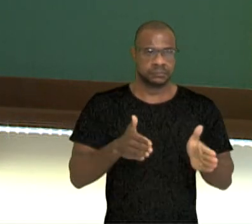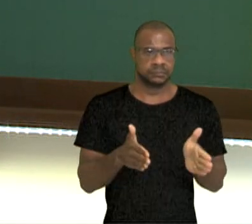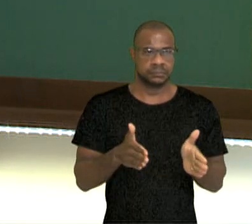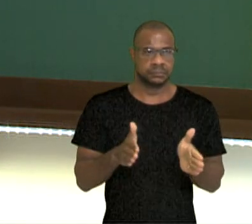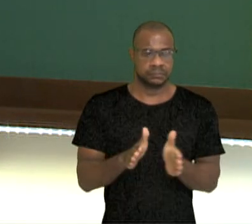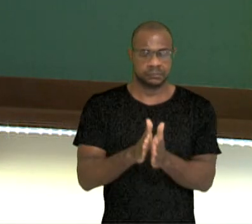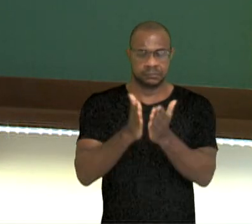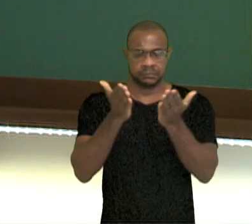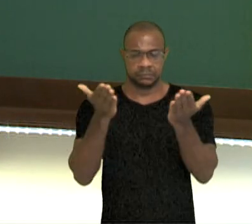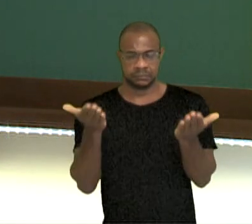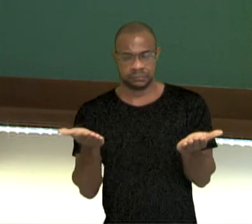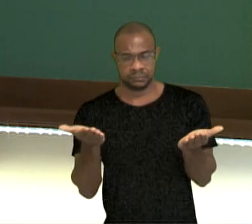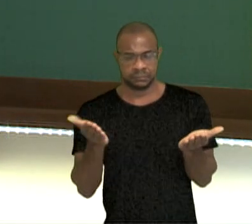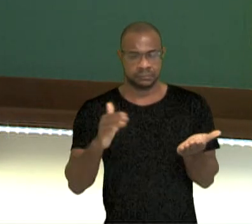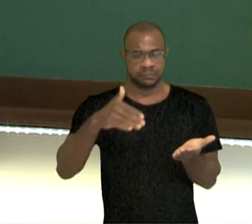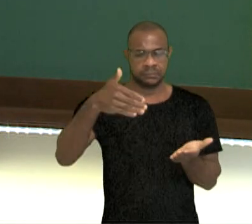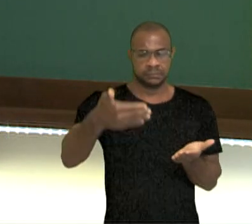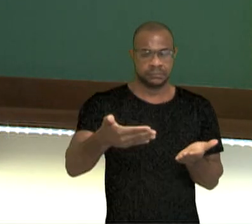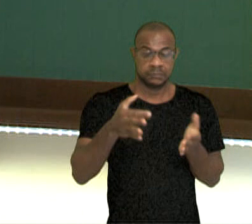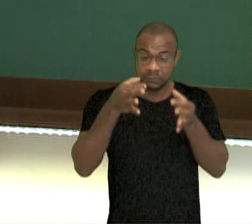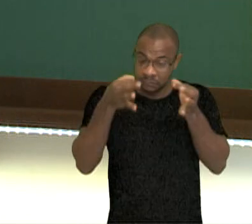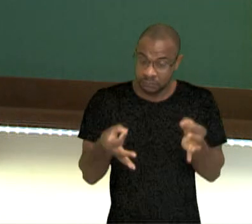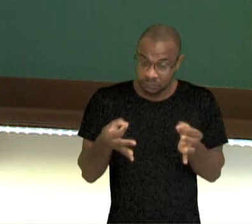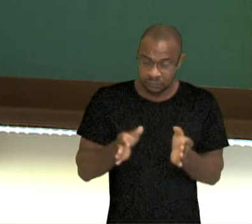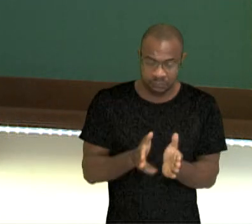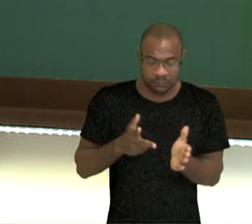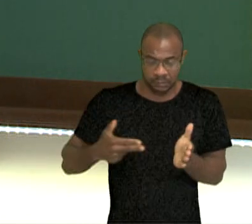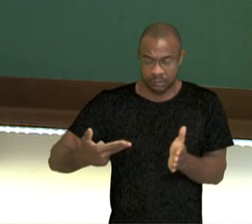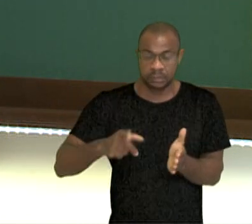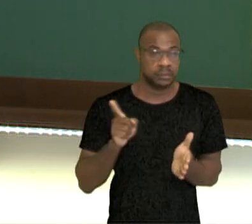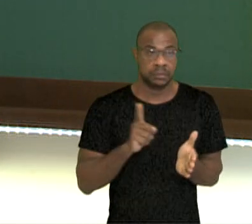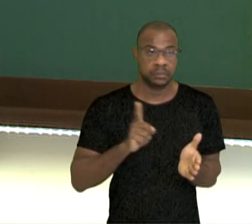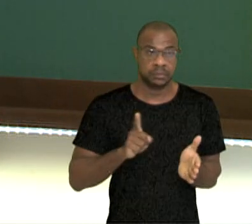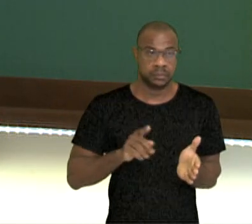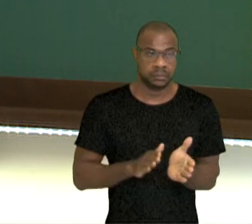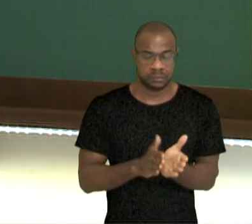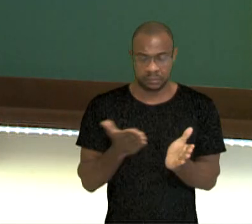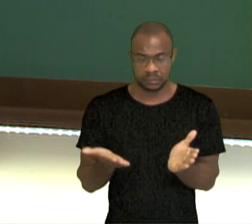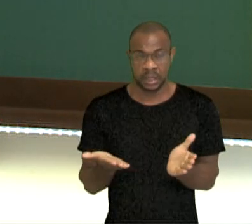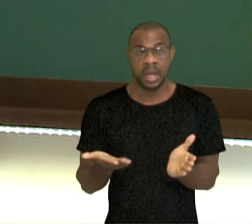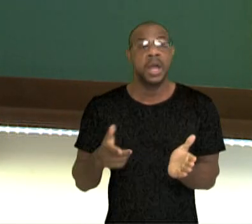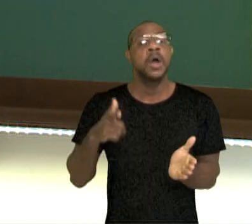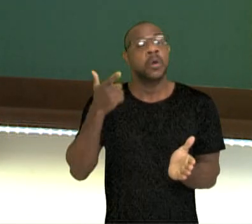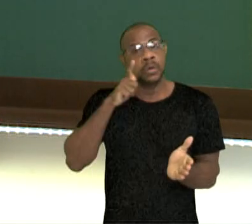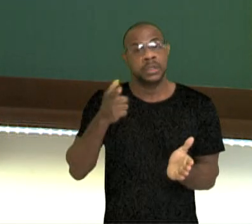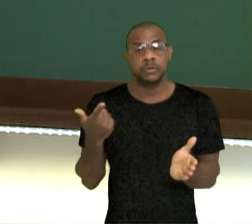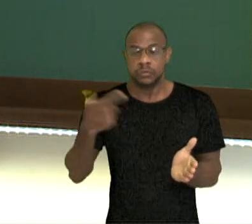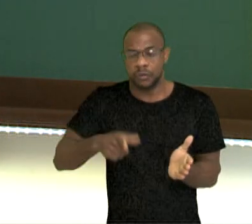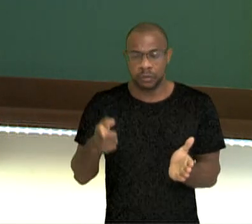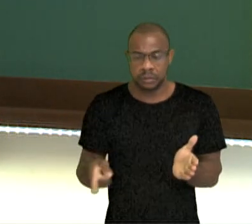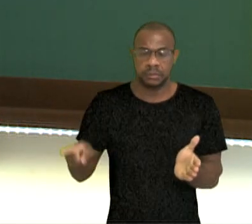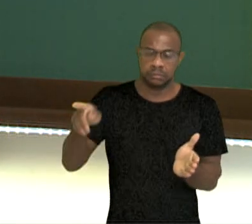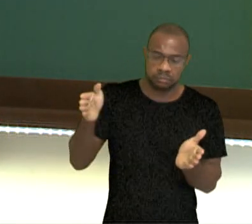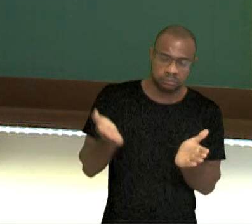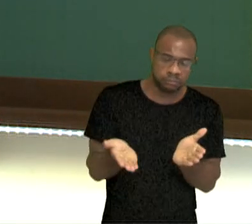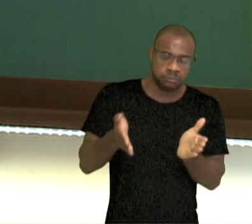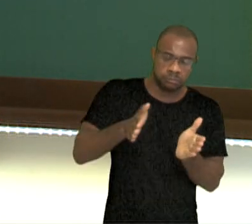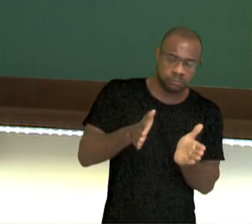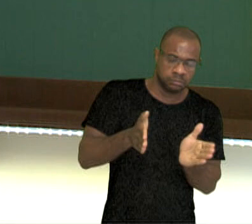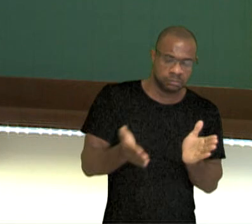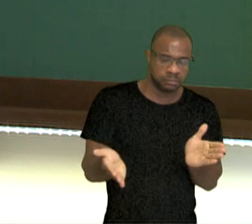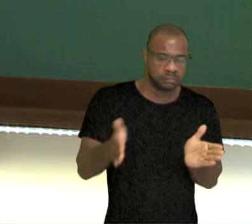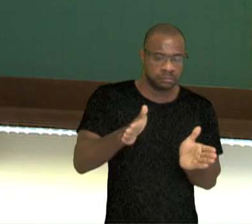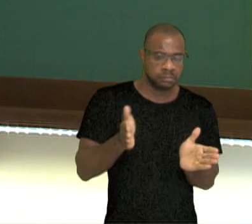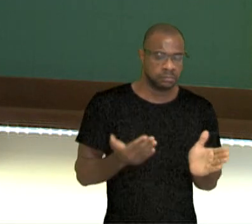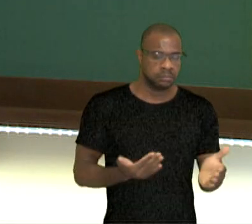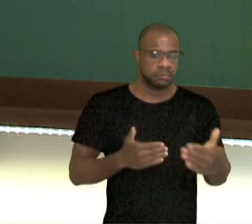desmonto. Se eu desmontar bem certinho, não recortar, não rasgar, eu consigo montar ela novamente, tá